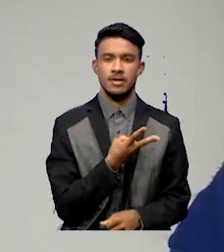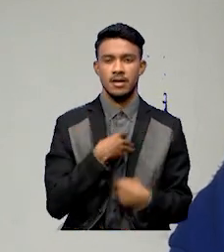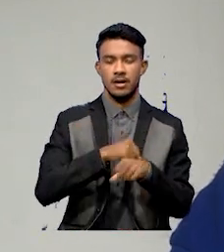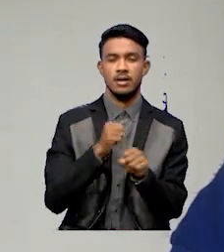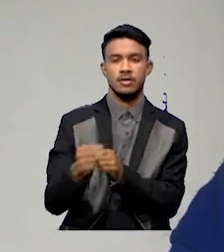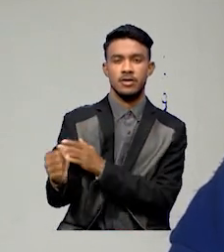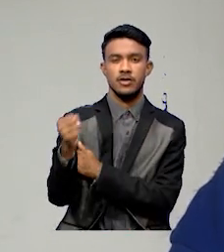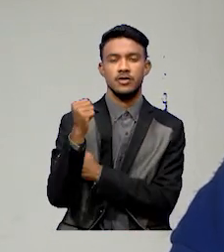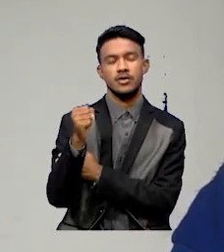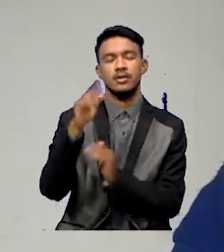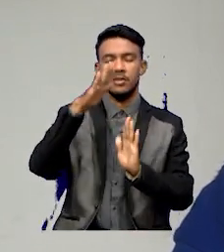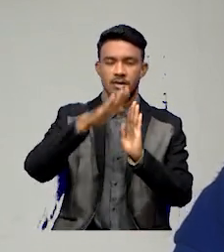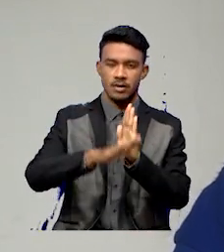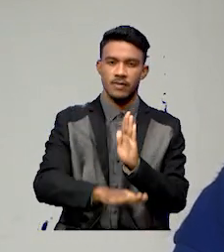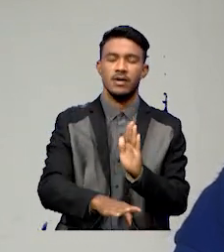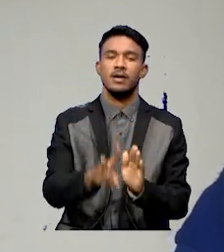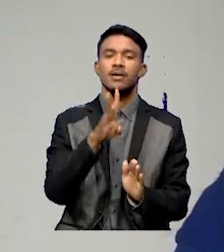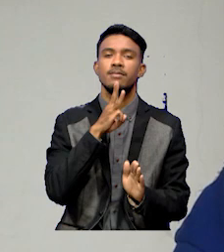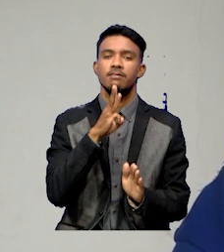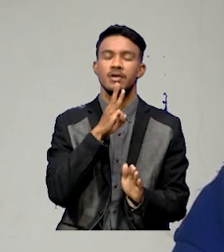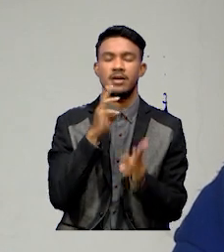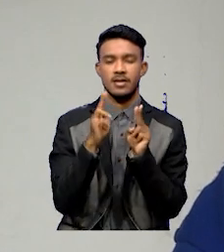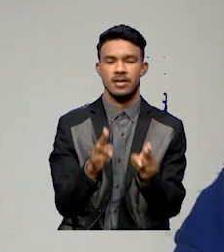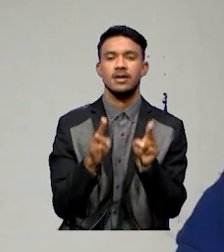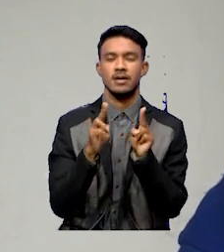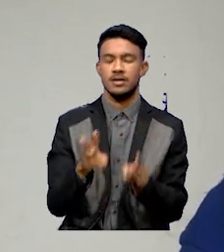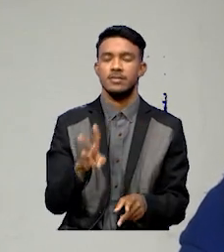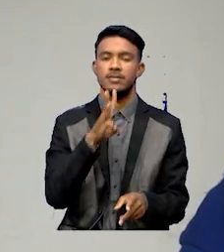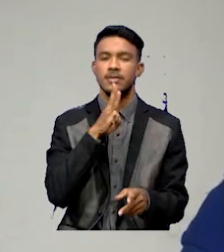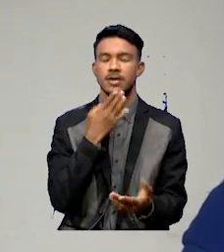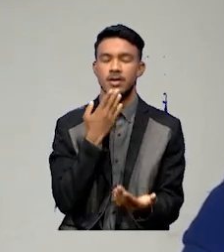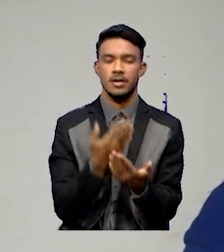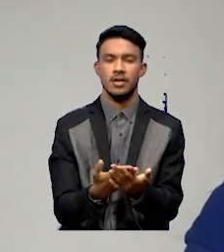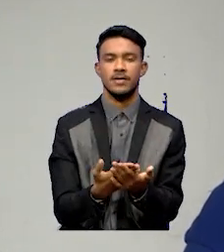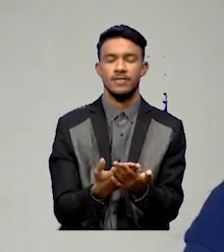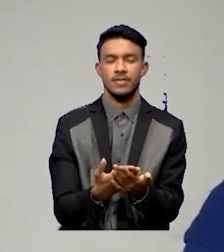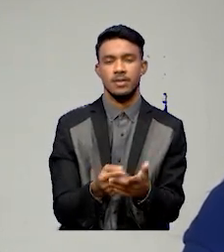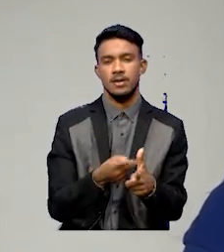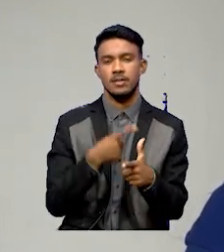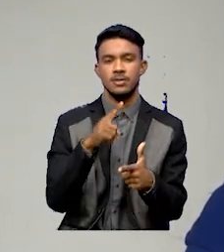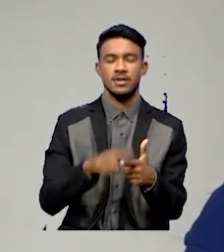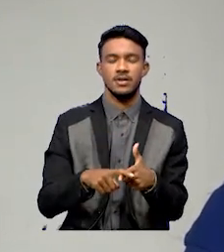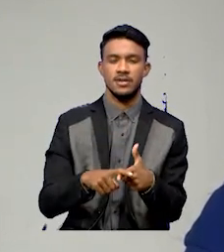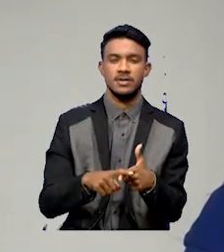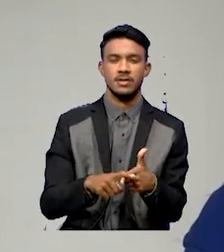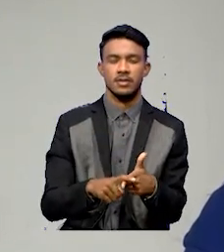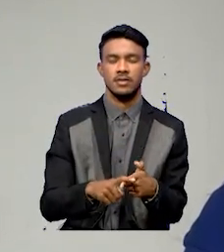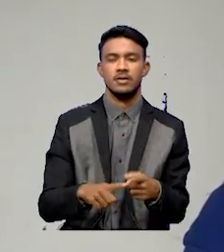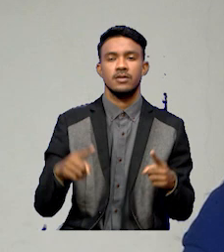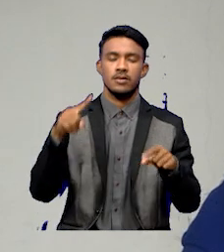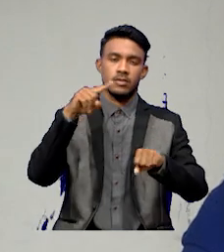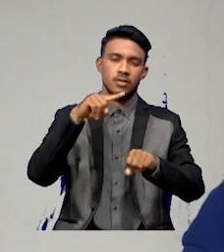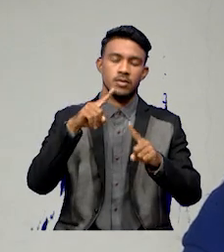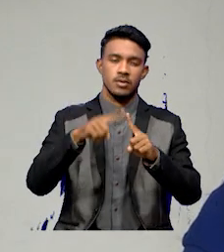para trava bem a velocidade, trava bem a quantidade. Então, to horas rua